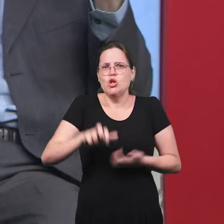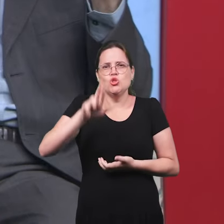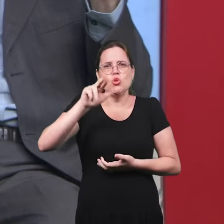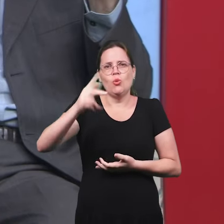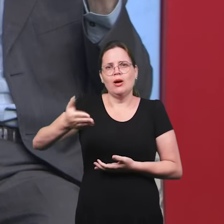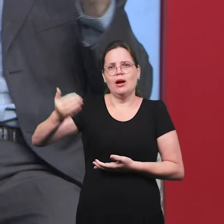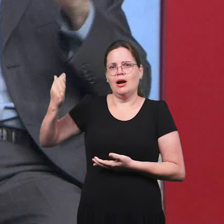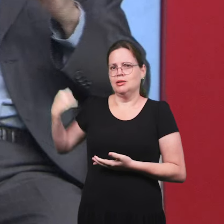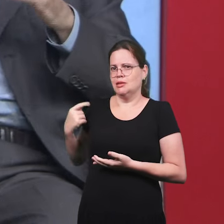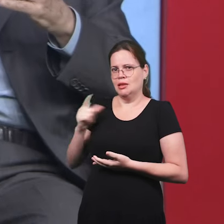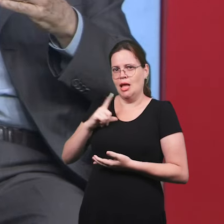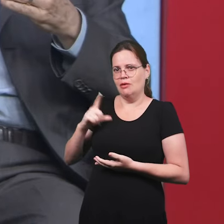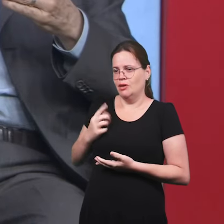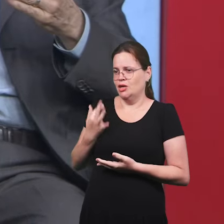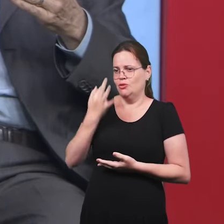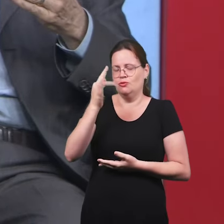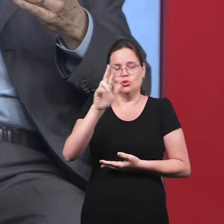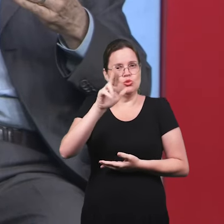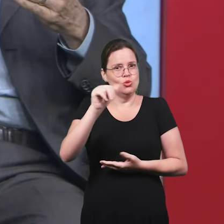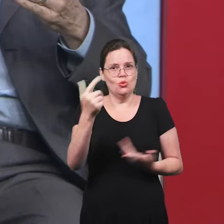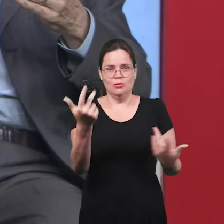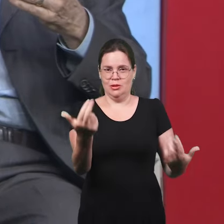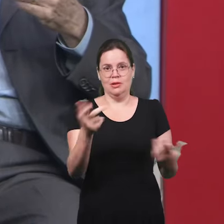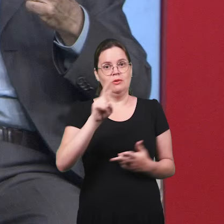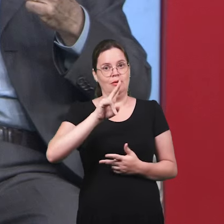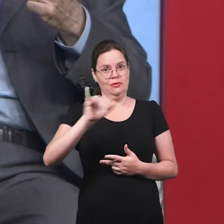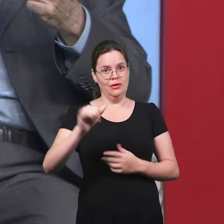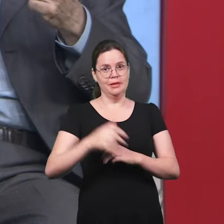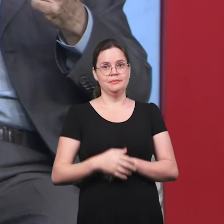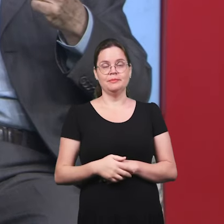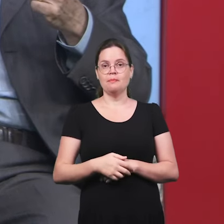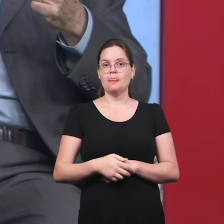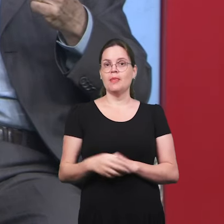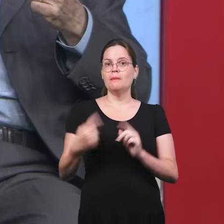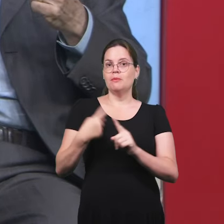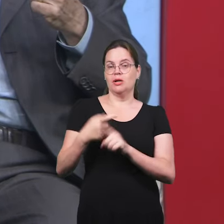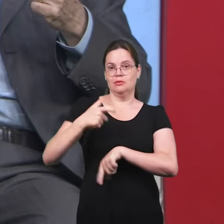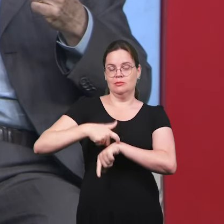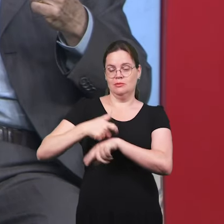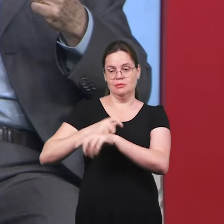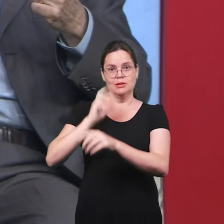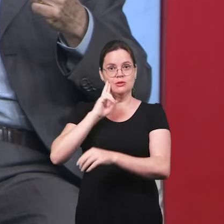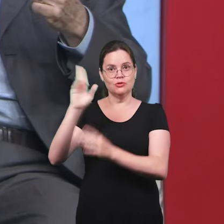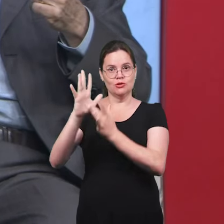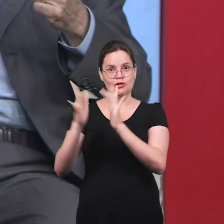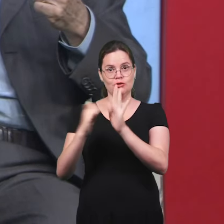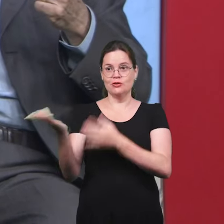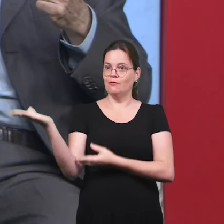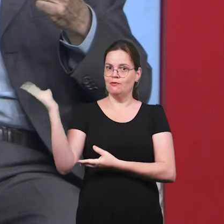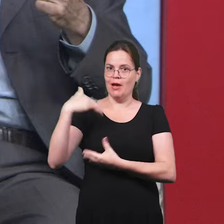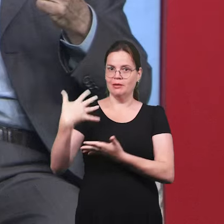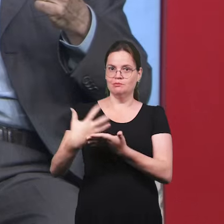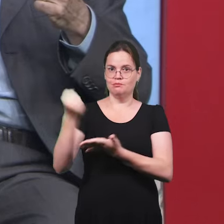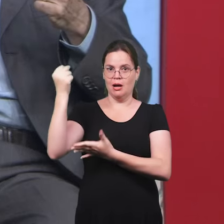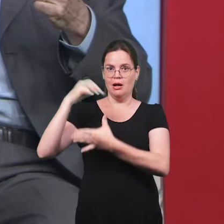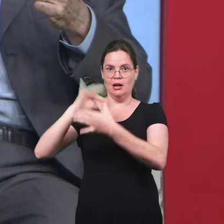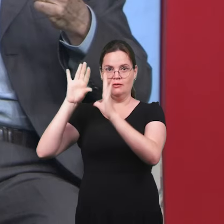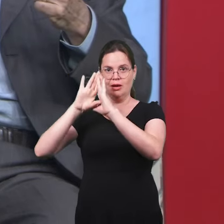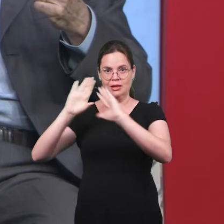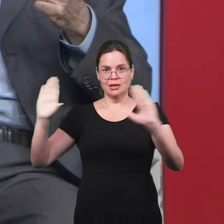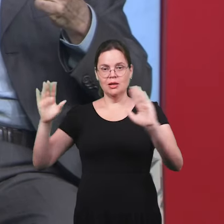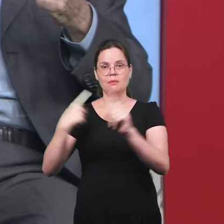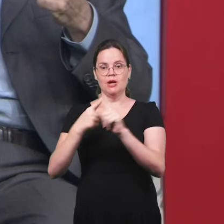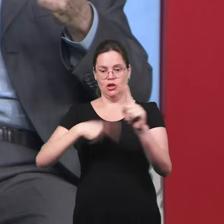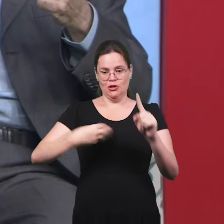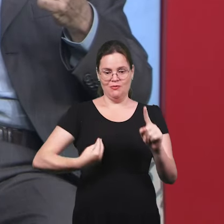haverá. Quando o Senhor arrebata a igreja, o Senhor arrebata a igreja para não passar por este tempo, porque este é um tempo de